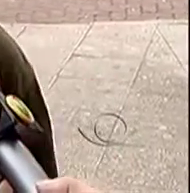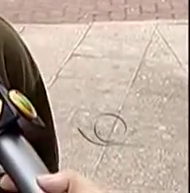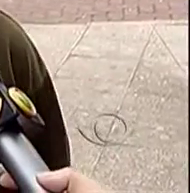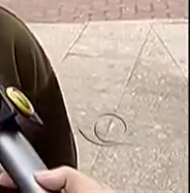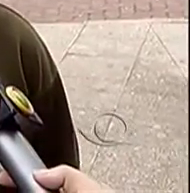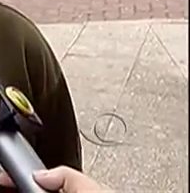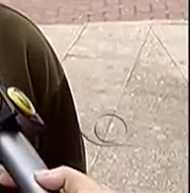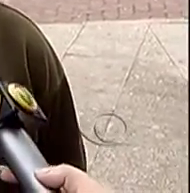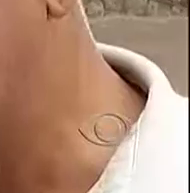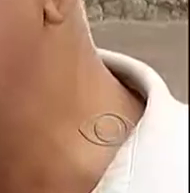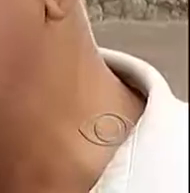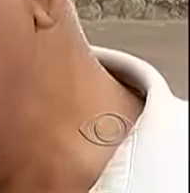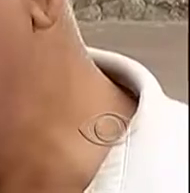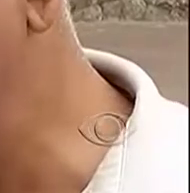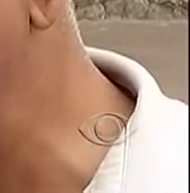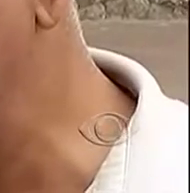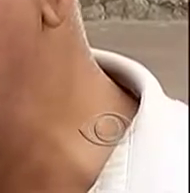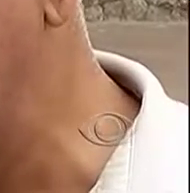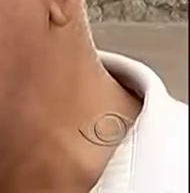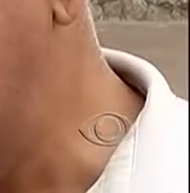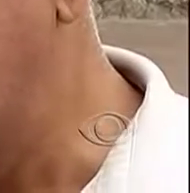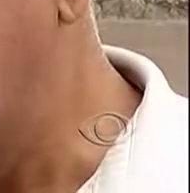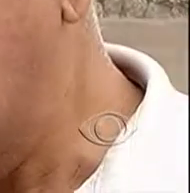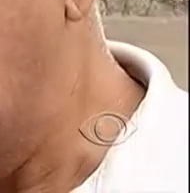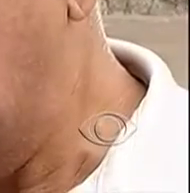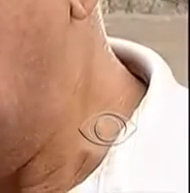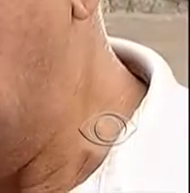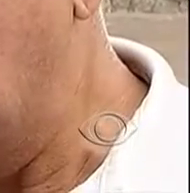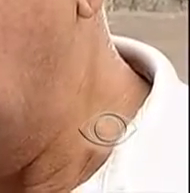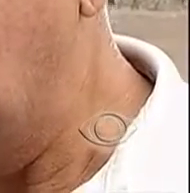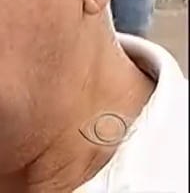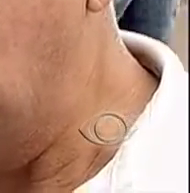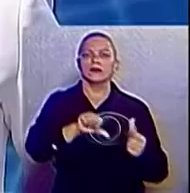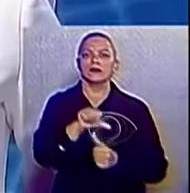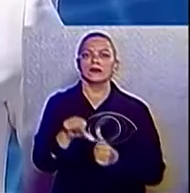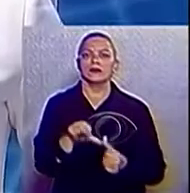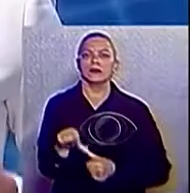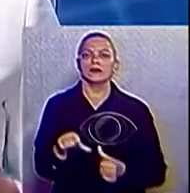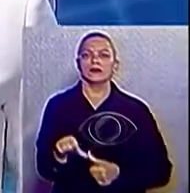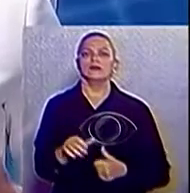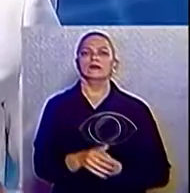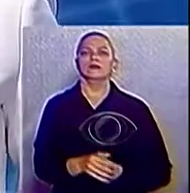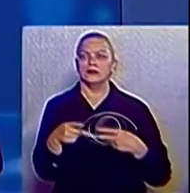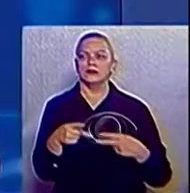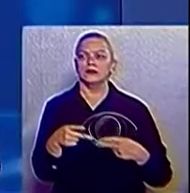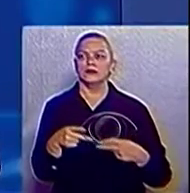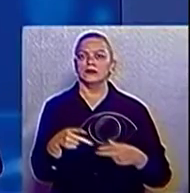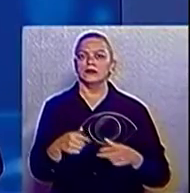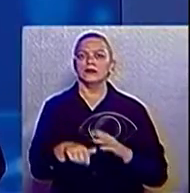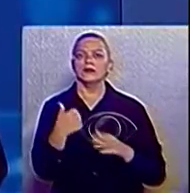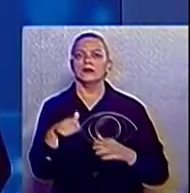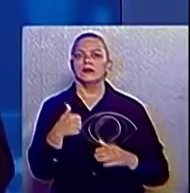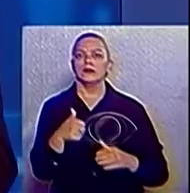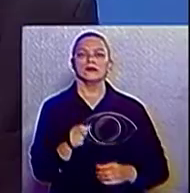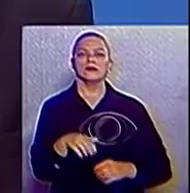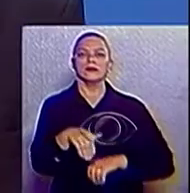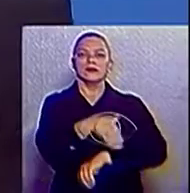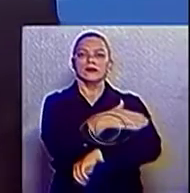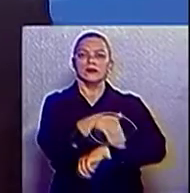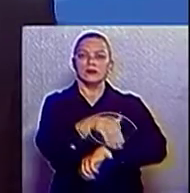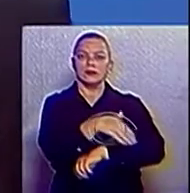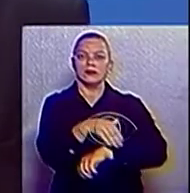estou em dúvida em quem eu vou votar. Seu José também ainda não sabe em quem votar. Mas graças ao debate, pôde conhecer as